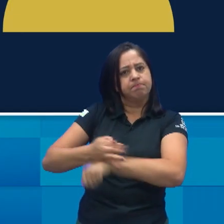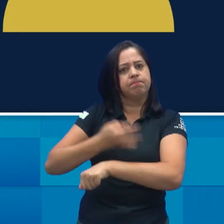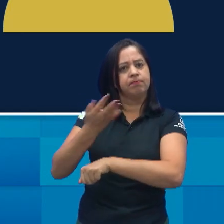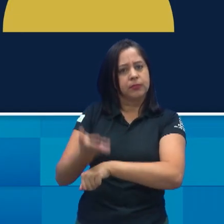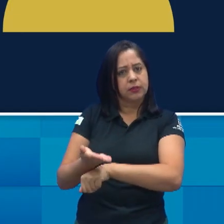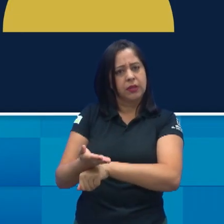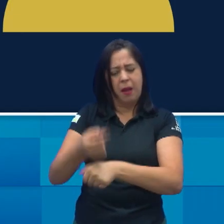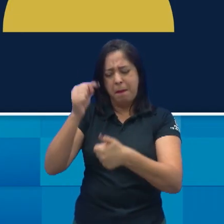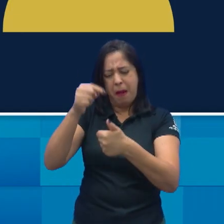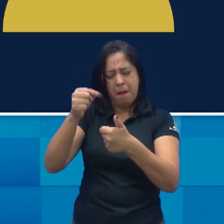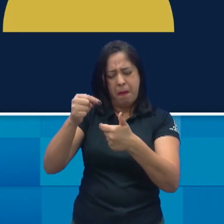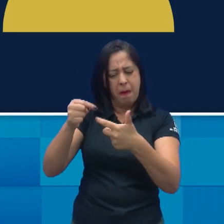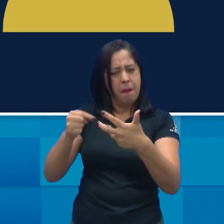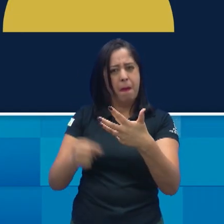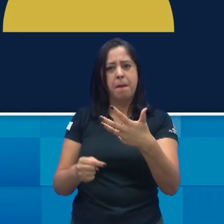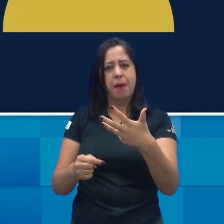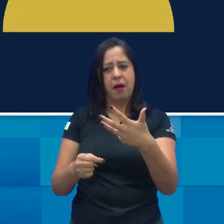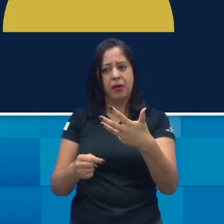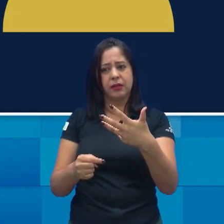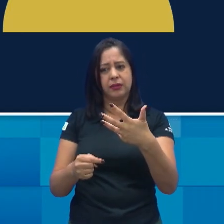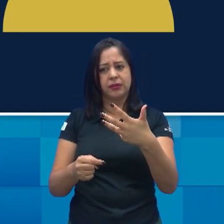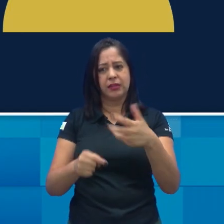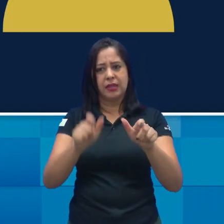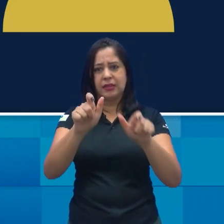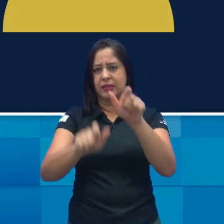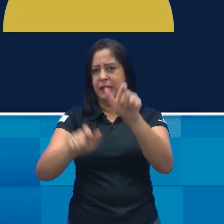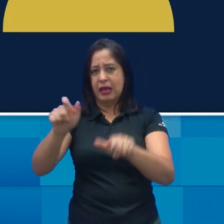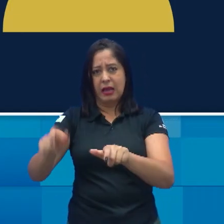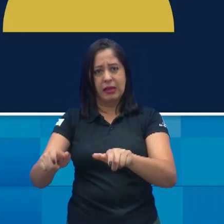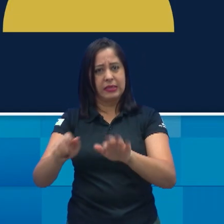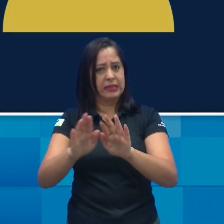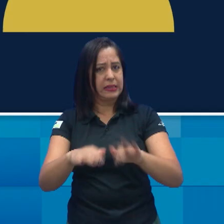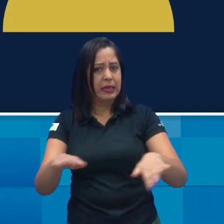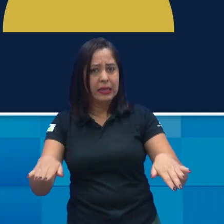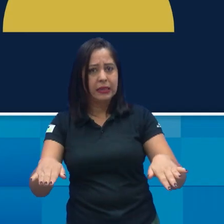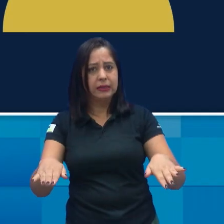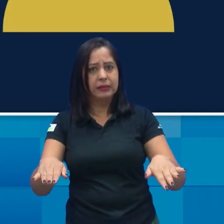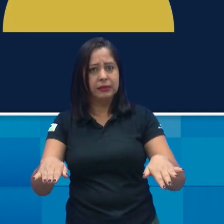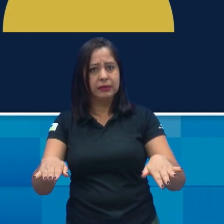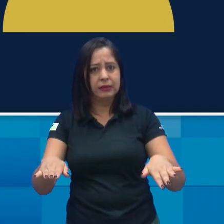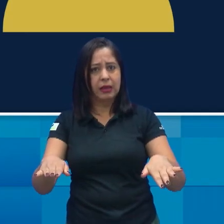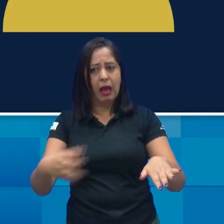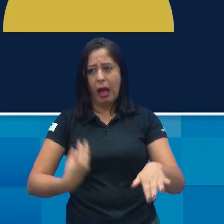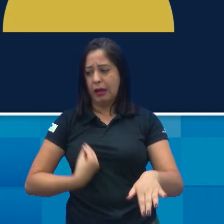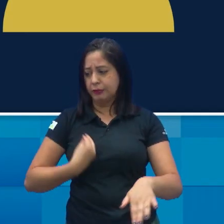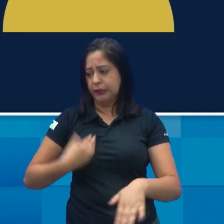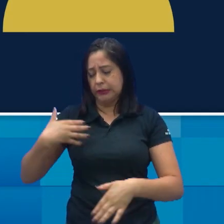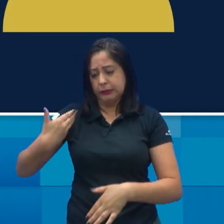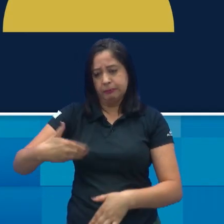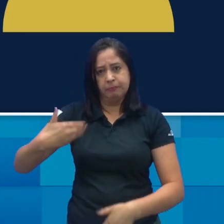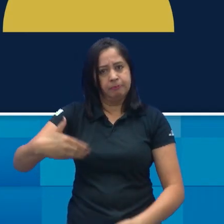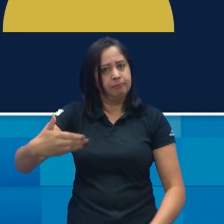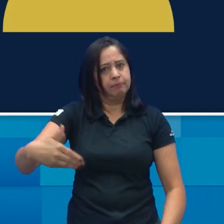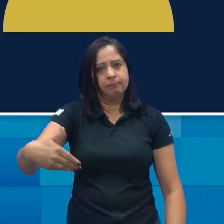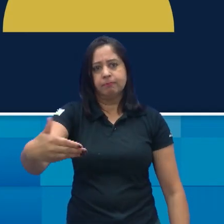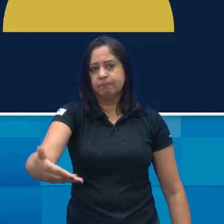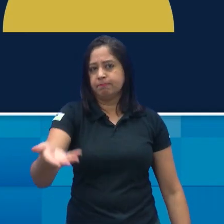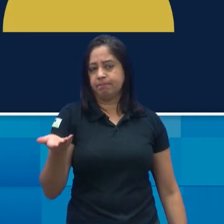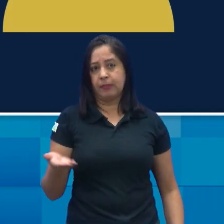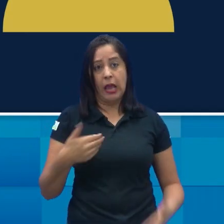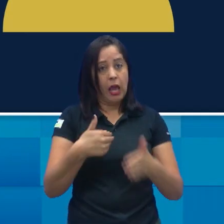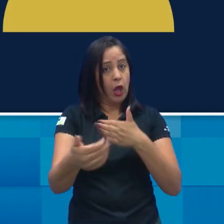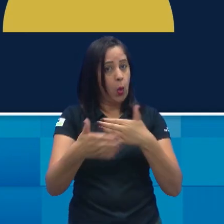série de valores que esses meninos e meninas poderão levar para a sua vida inteira, em qualquer profissão que ela vá